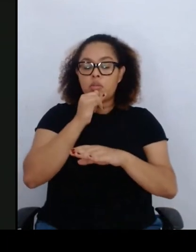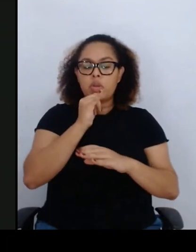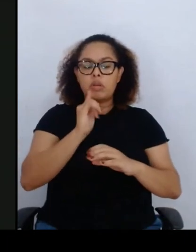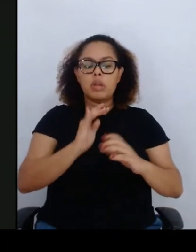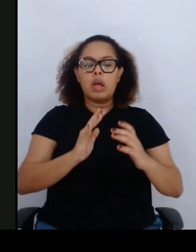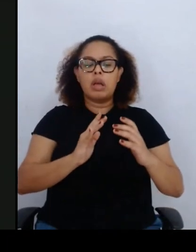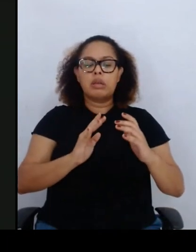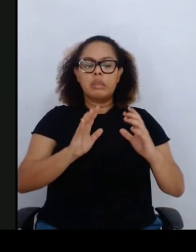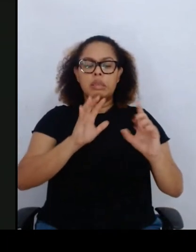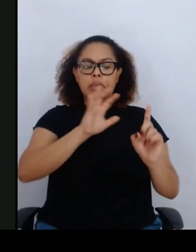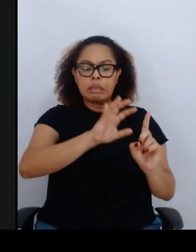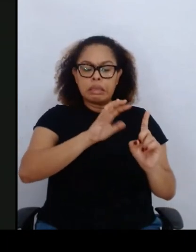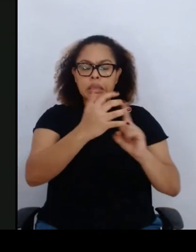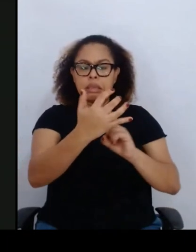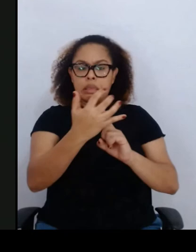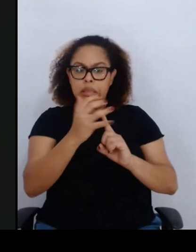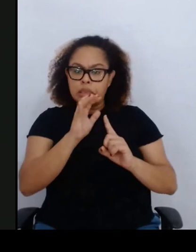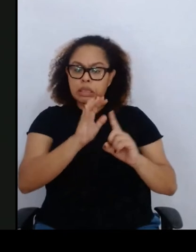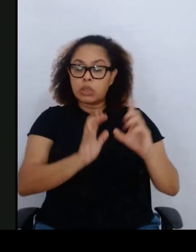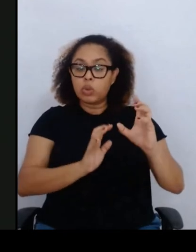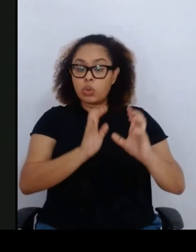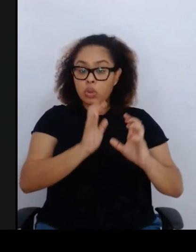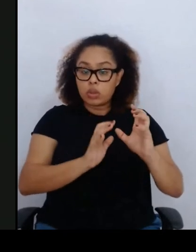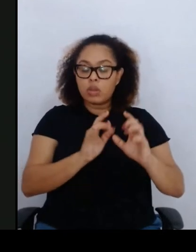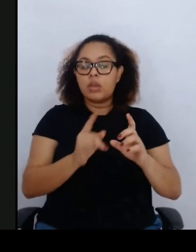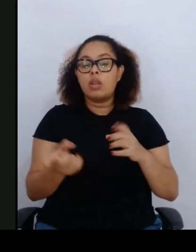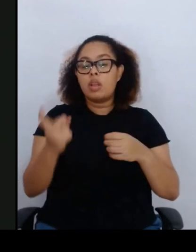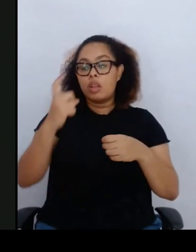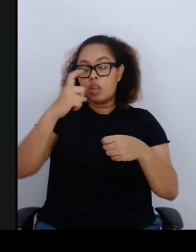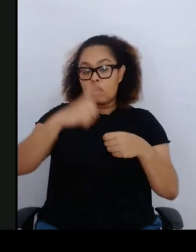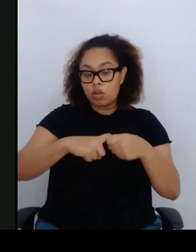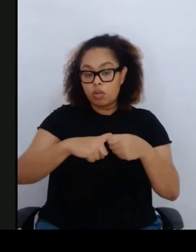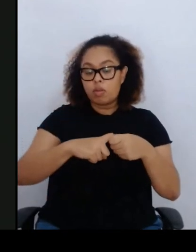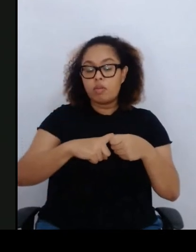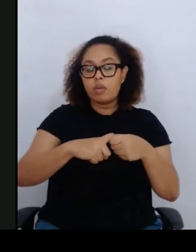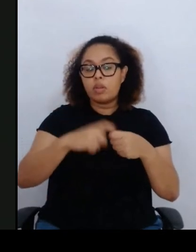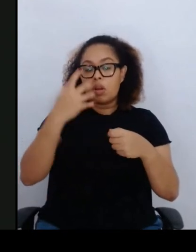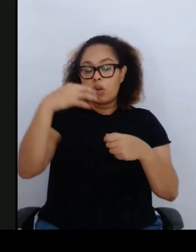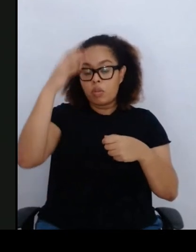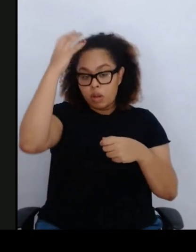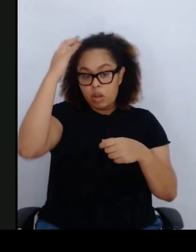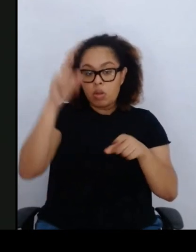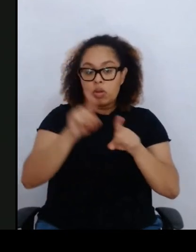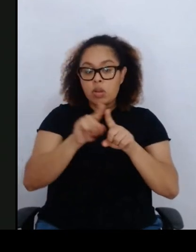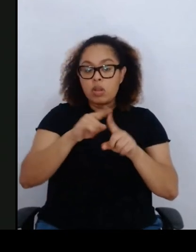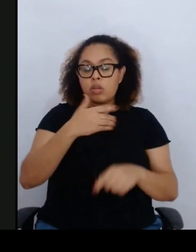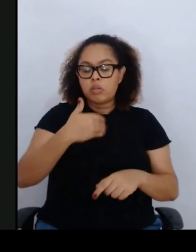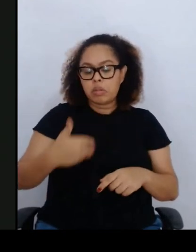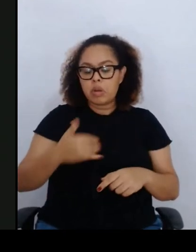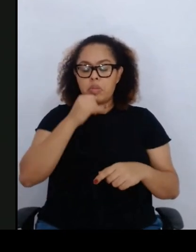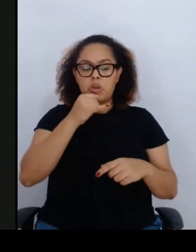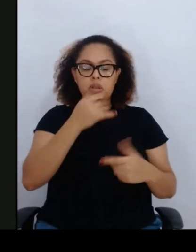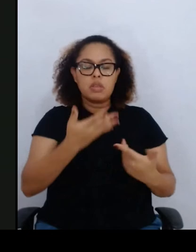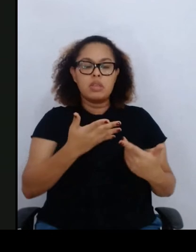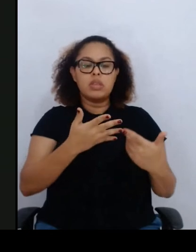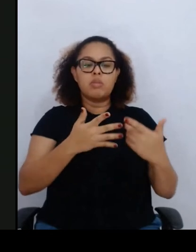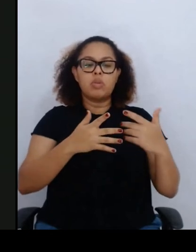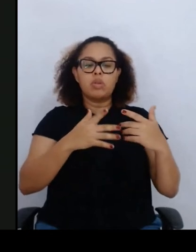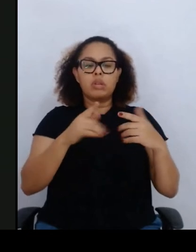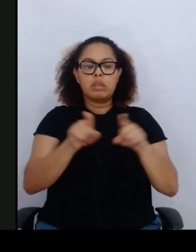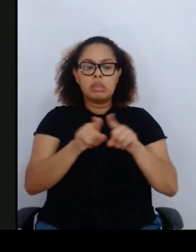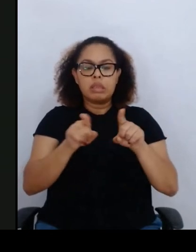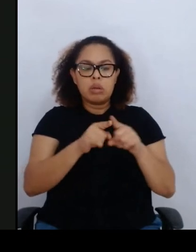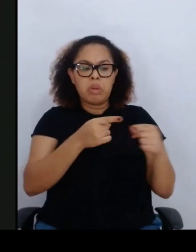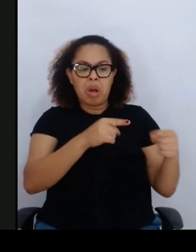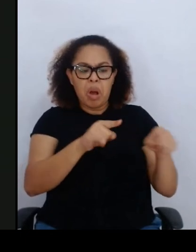Cid Mohamed Voltou ao Marrocos Como Rei Mohamed 500 nacionalistas lutando pelo poder aviatos de terrorismo violência